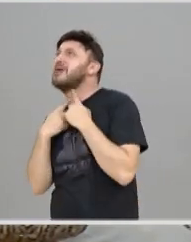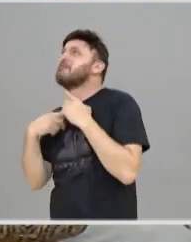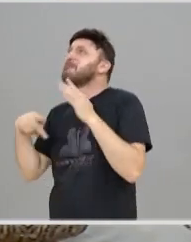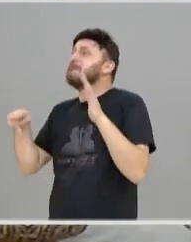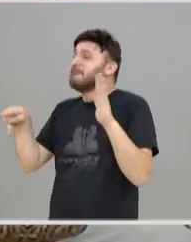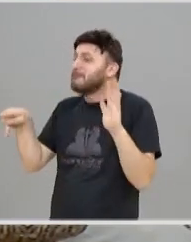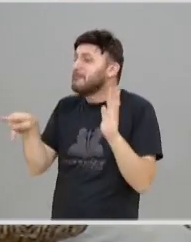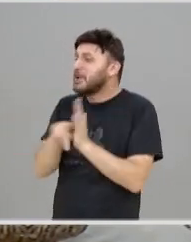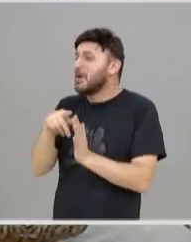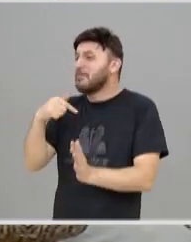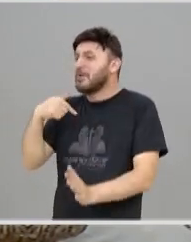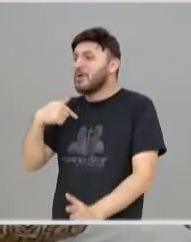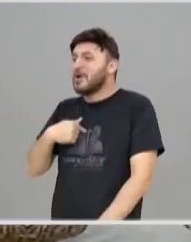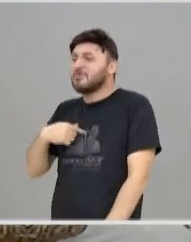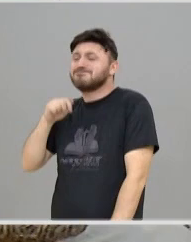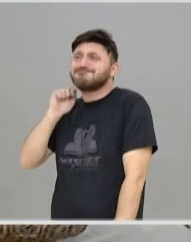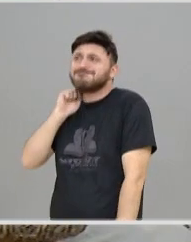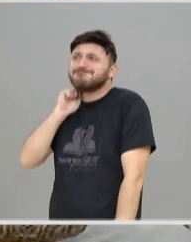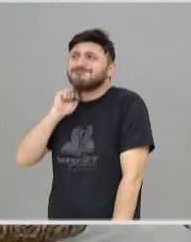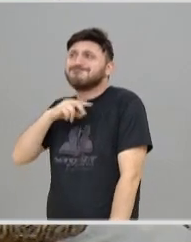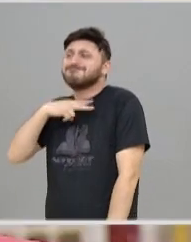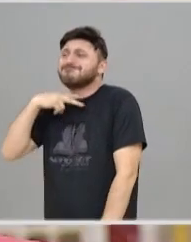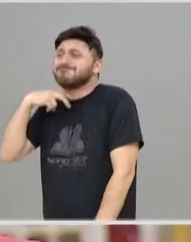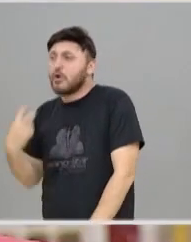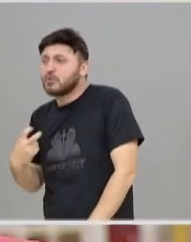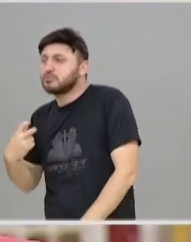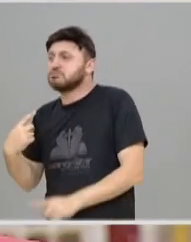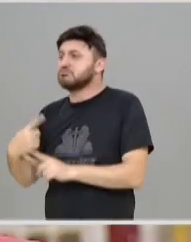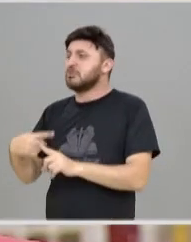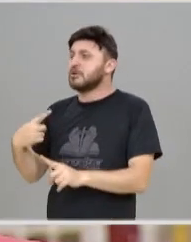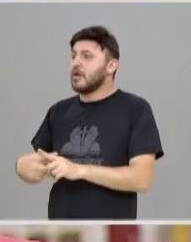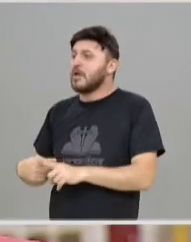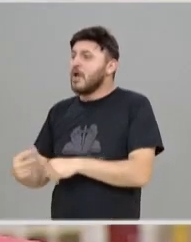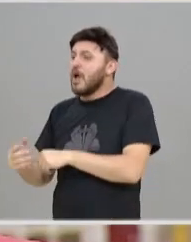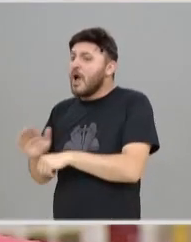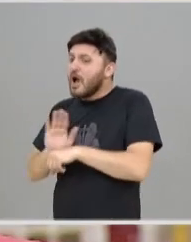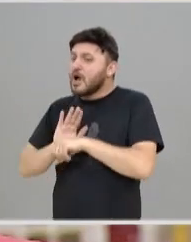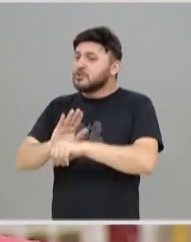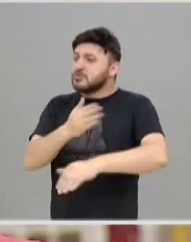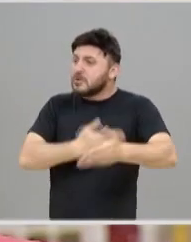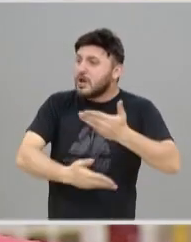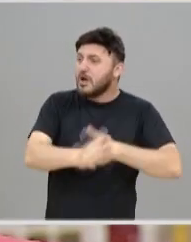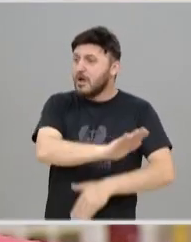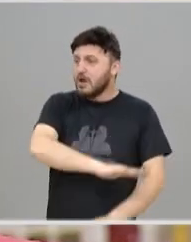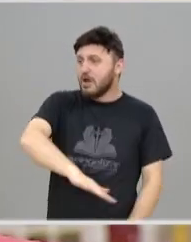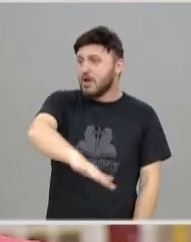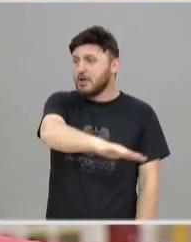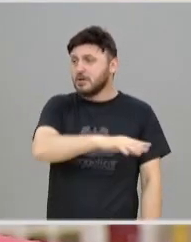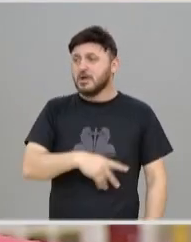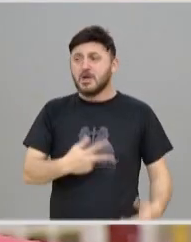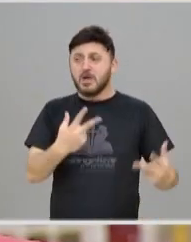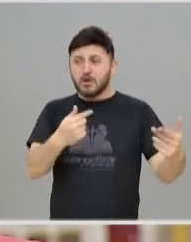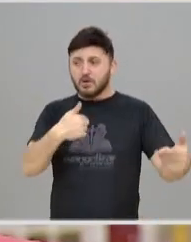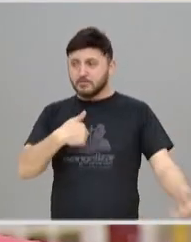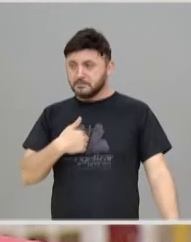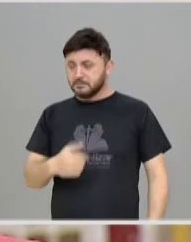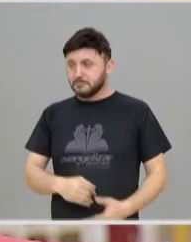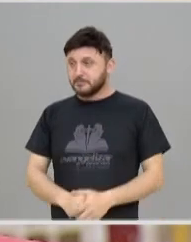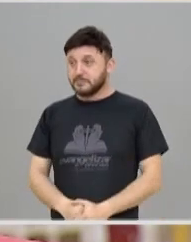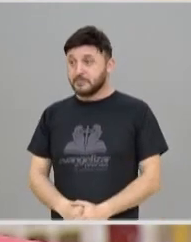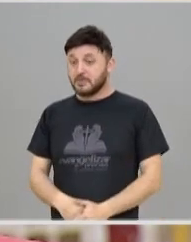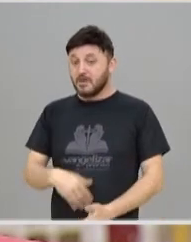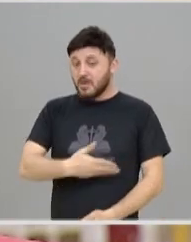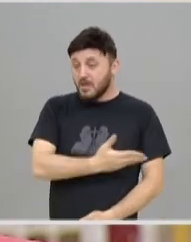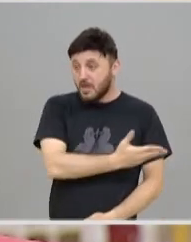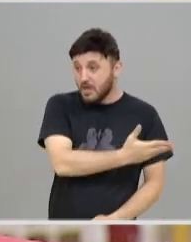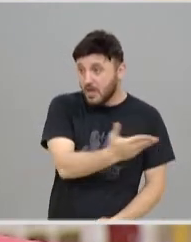eu mesmo segregado por Cristo em favor de meus irmãos, os de minha raça. Eles